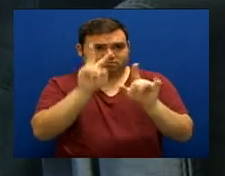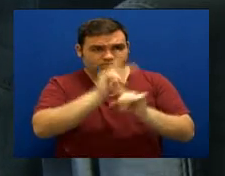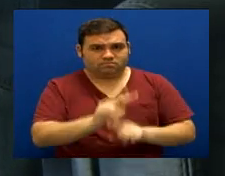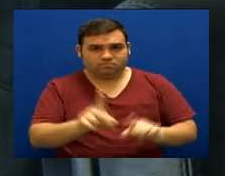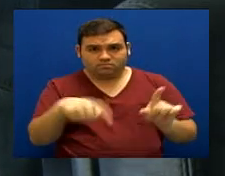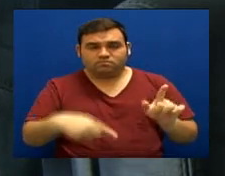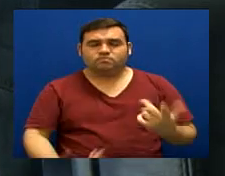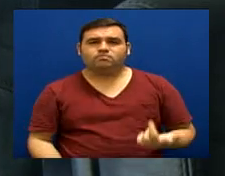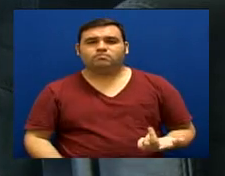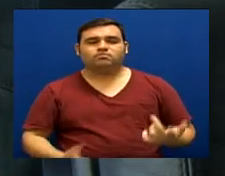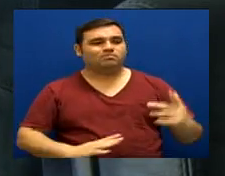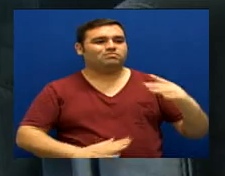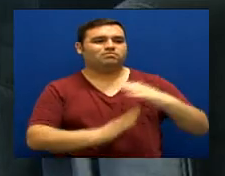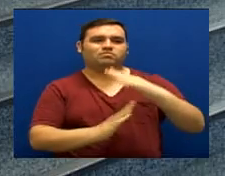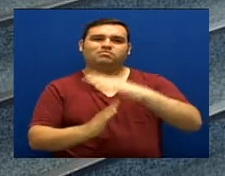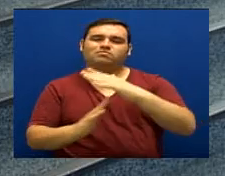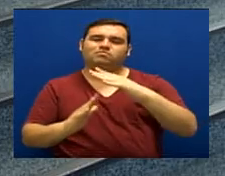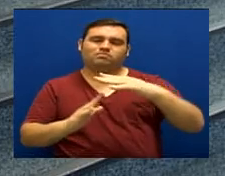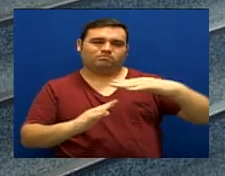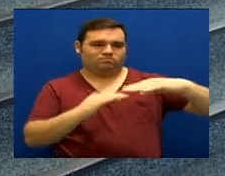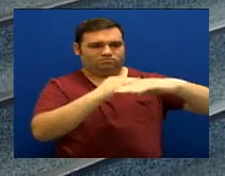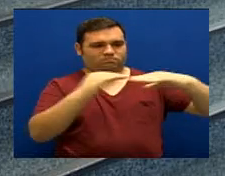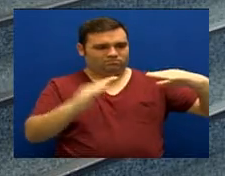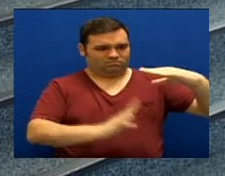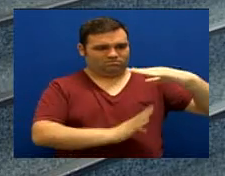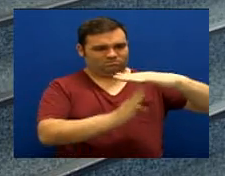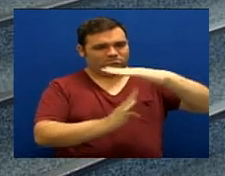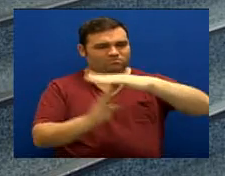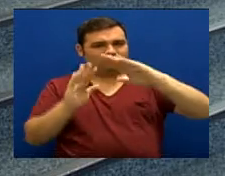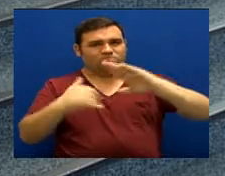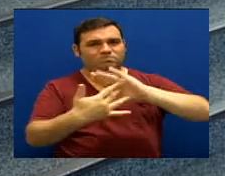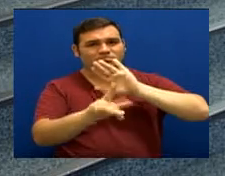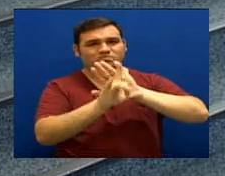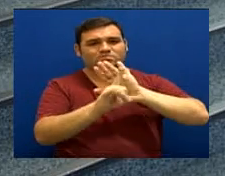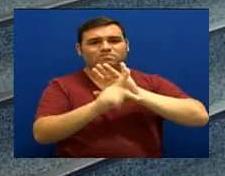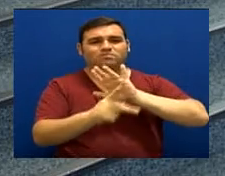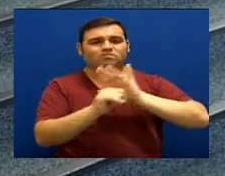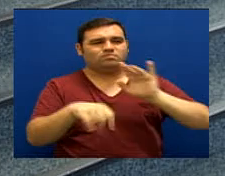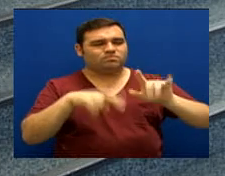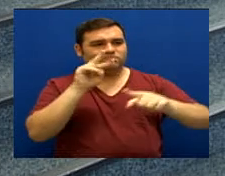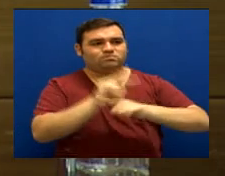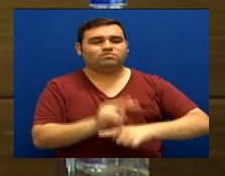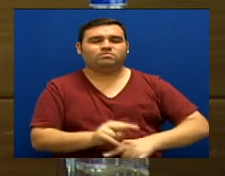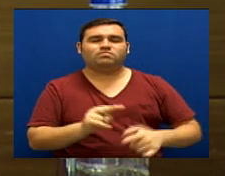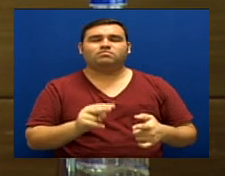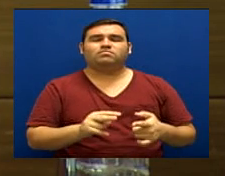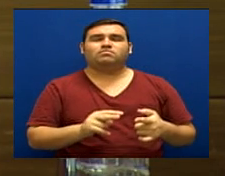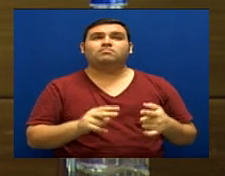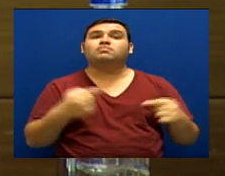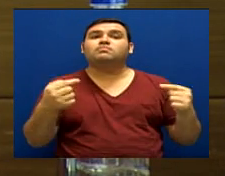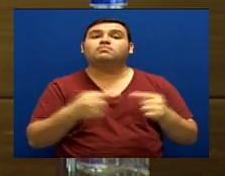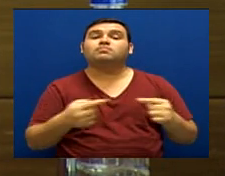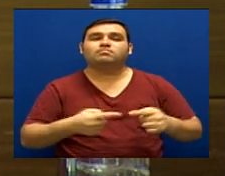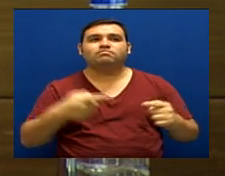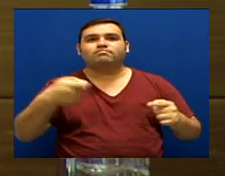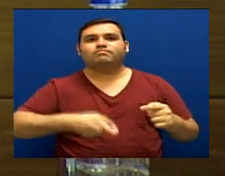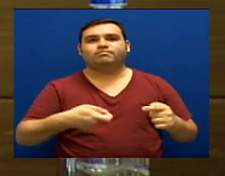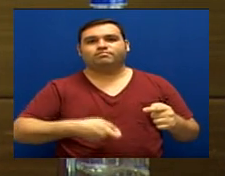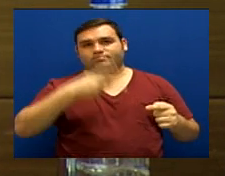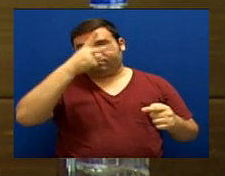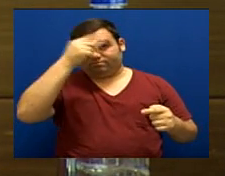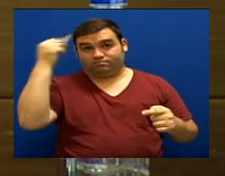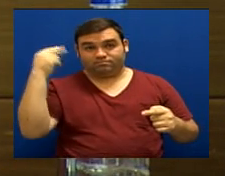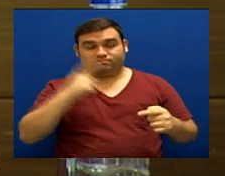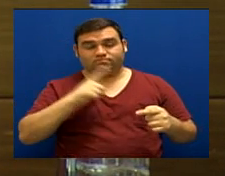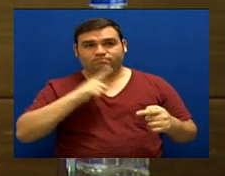são os limites que a gente é que o a lei de responsabilidade fiscal ela impõe ao poder público